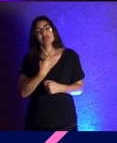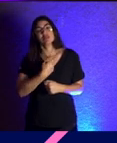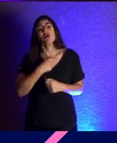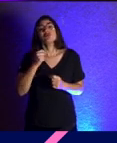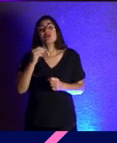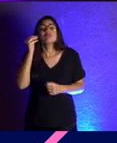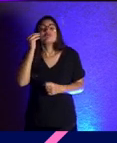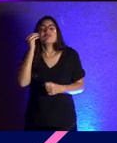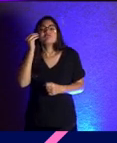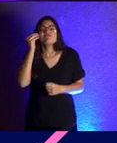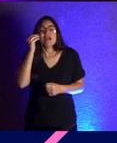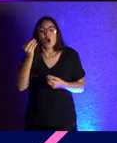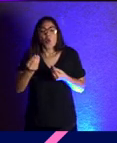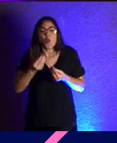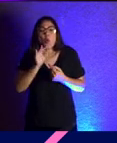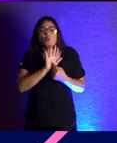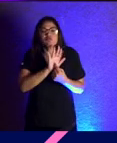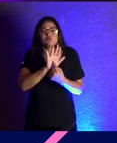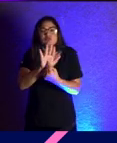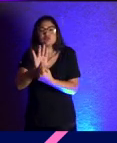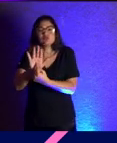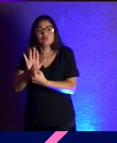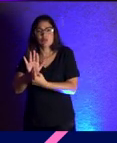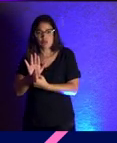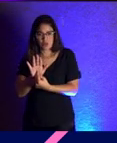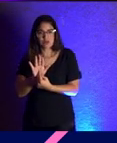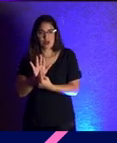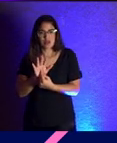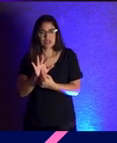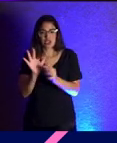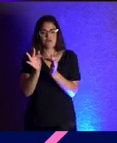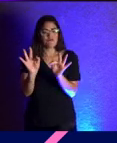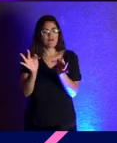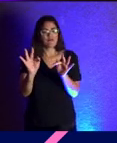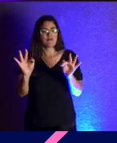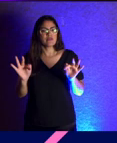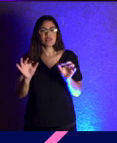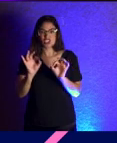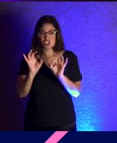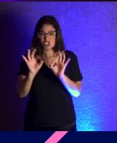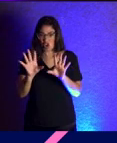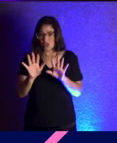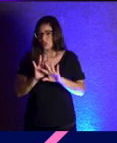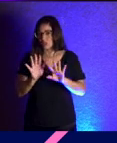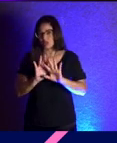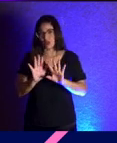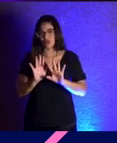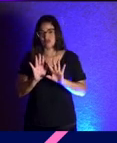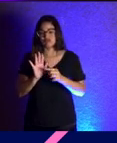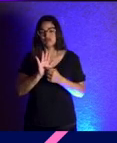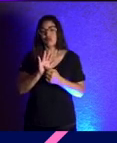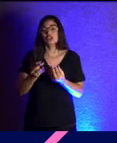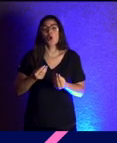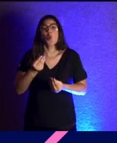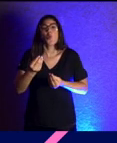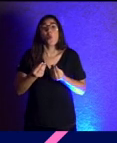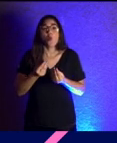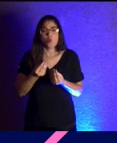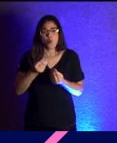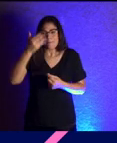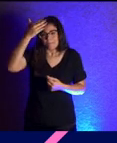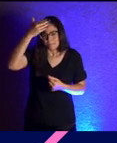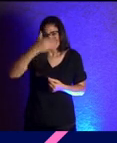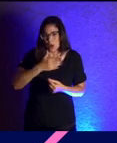formas de demonstrar isso mais do que uma frase, né? Uma das vezes que a gente tem sentido são